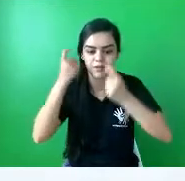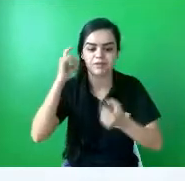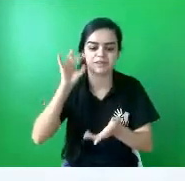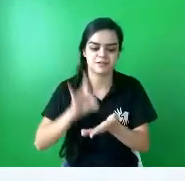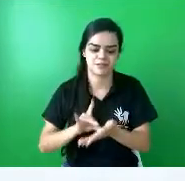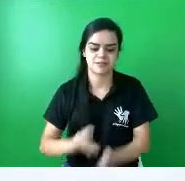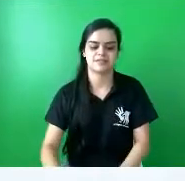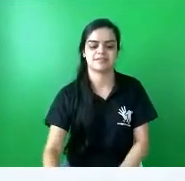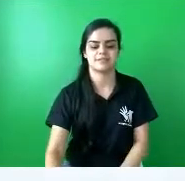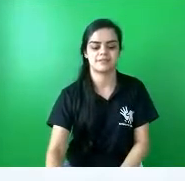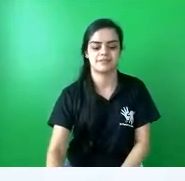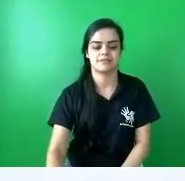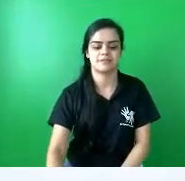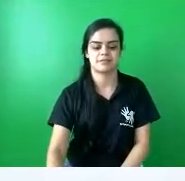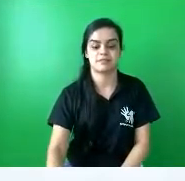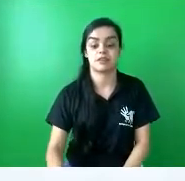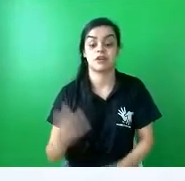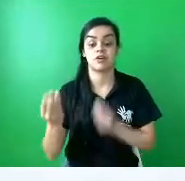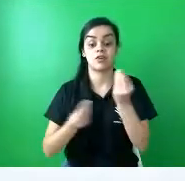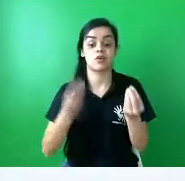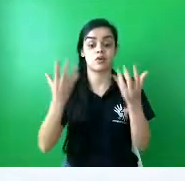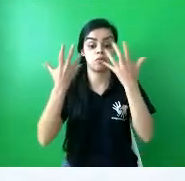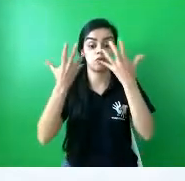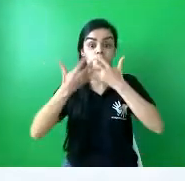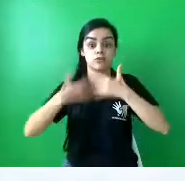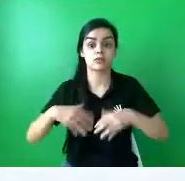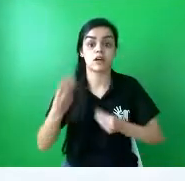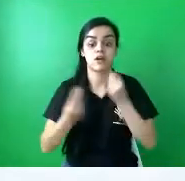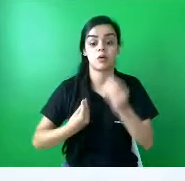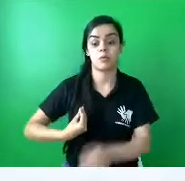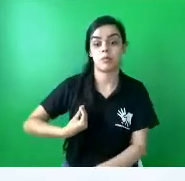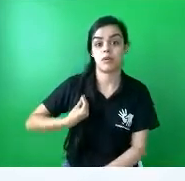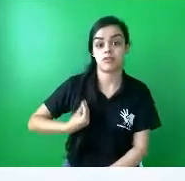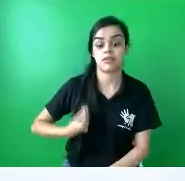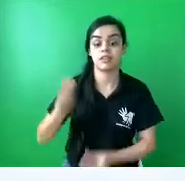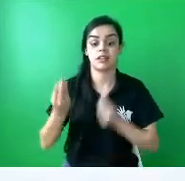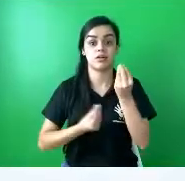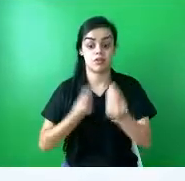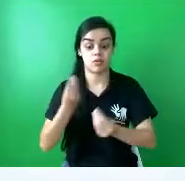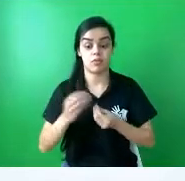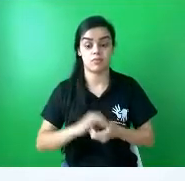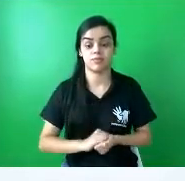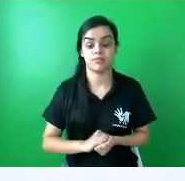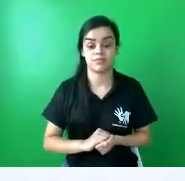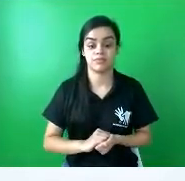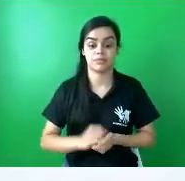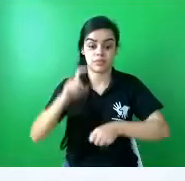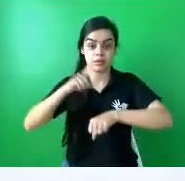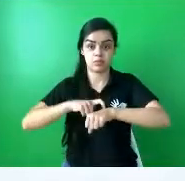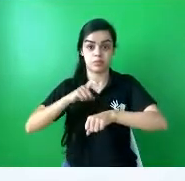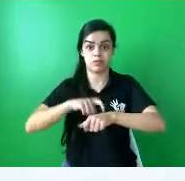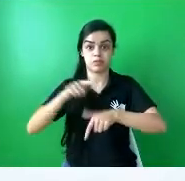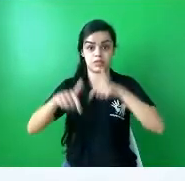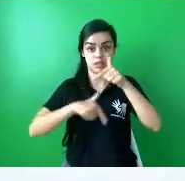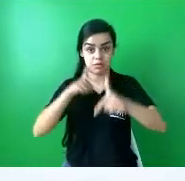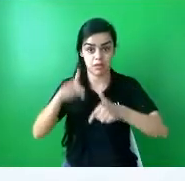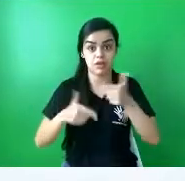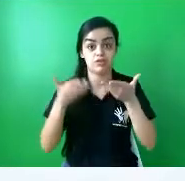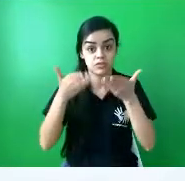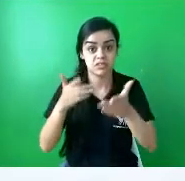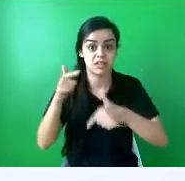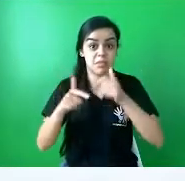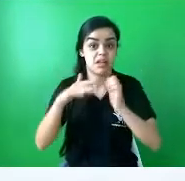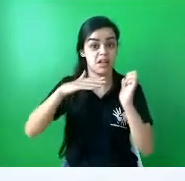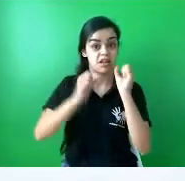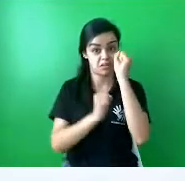realmente sobre como funcionaria, sobre a vida, como voltaria a ser. Então, nesse intuito, trabalhador metalúrgico, trabalhadora